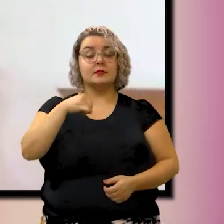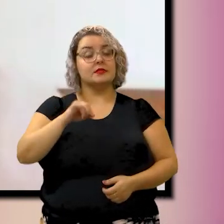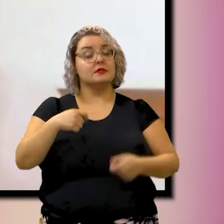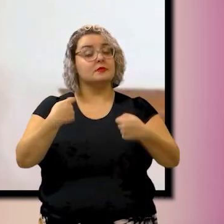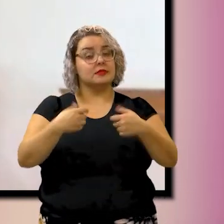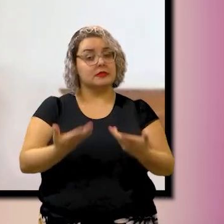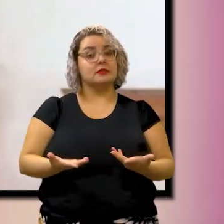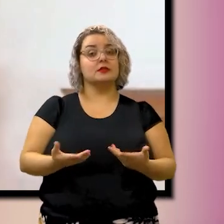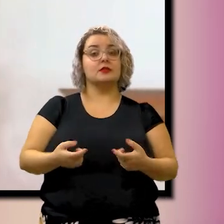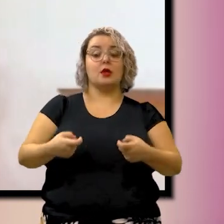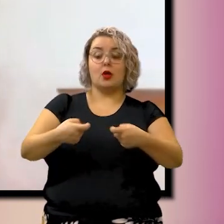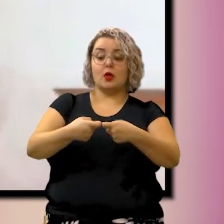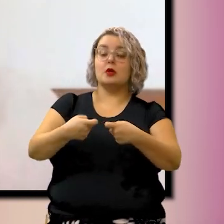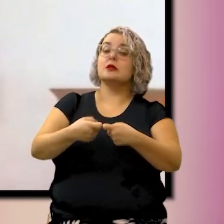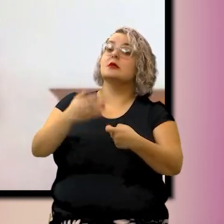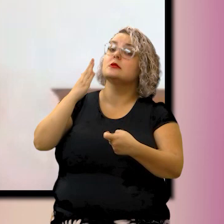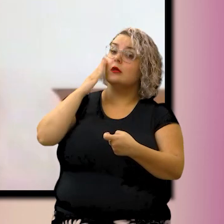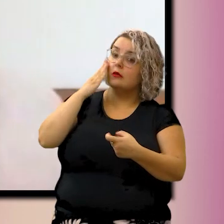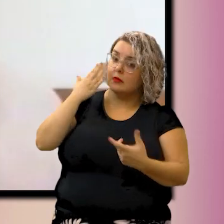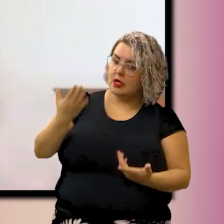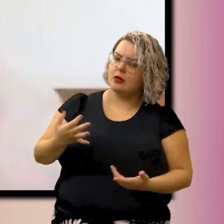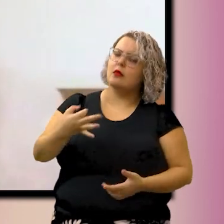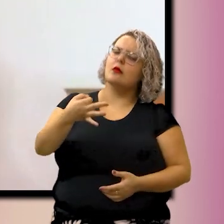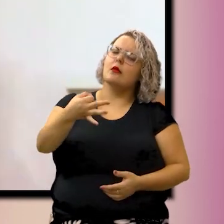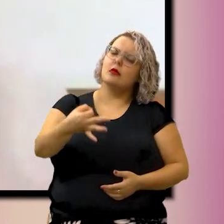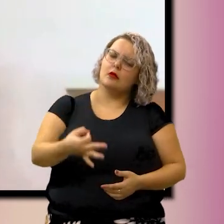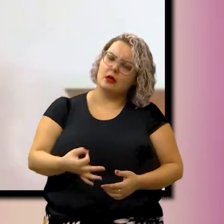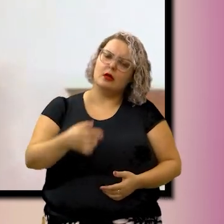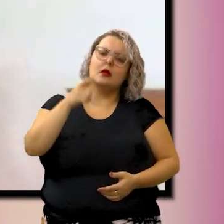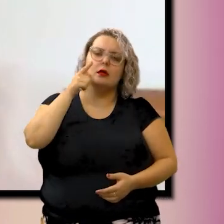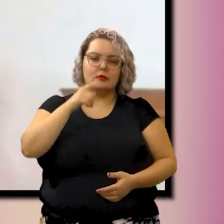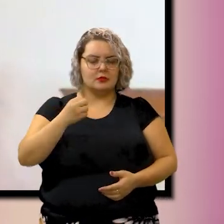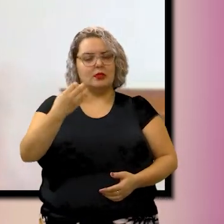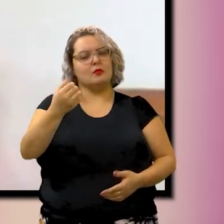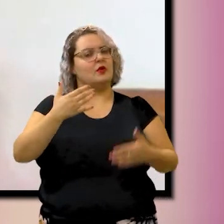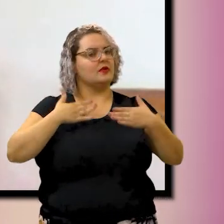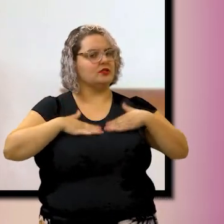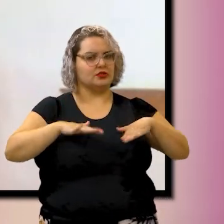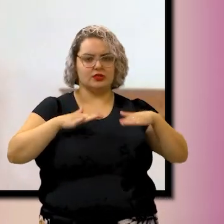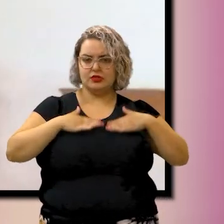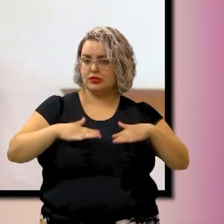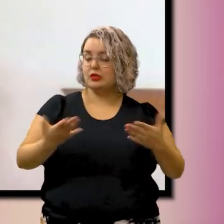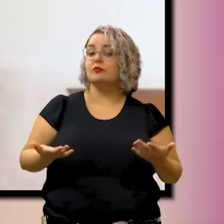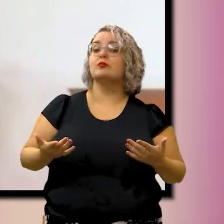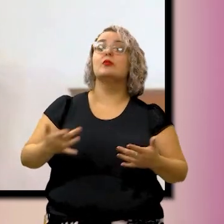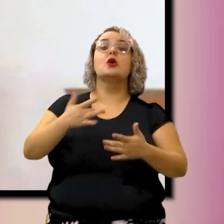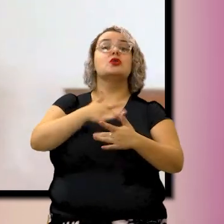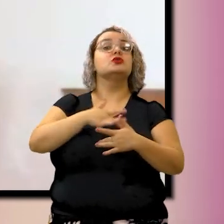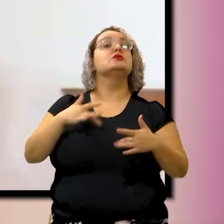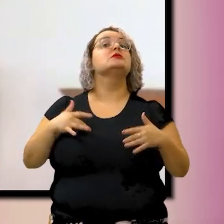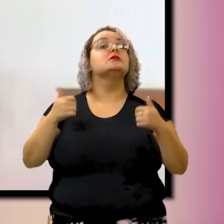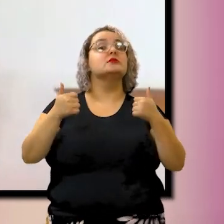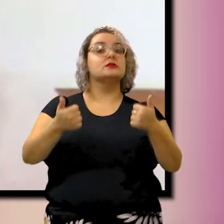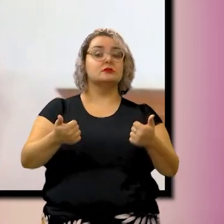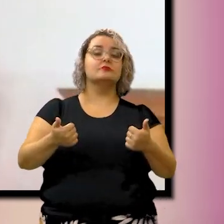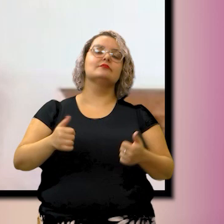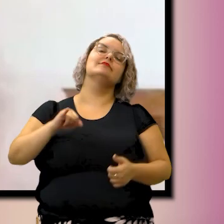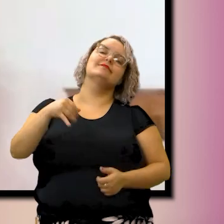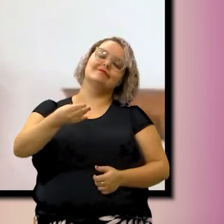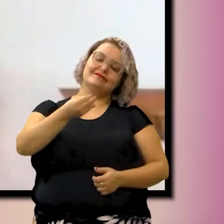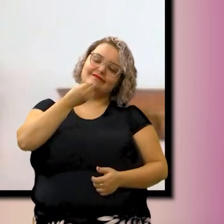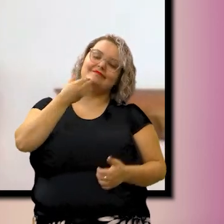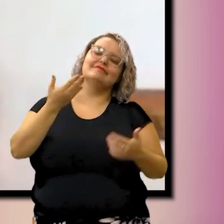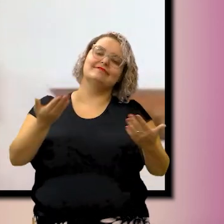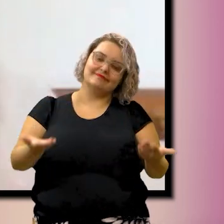uma medicação se for o caso, saber usar uma meia elástica. Com certeza dá para você fazer uma viagem tranquila, uma viagem